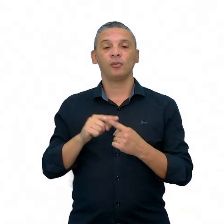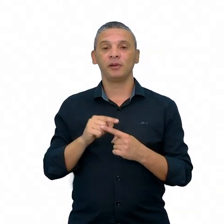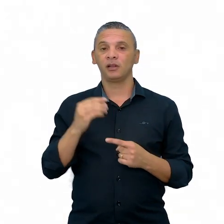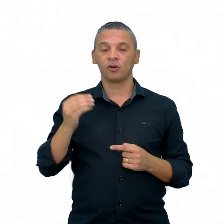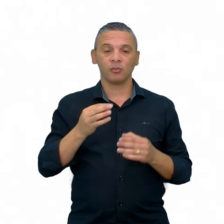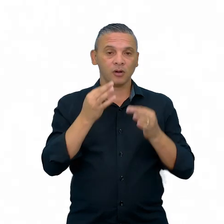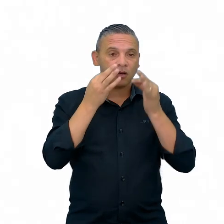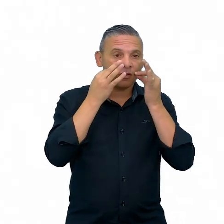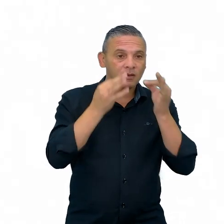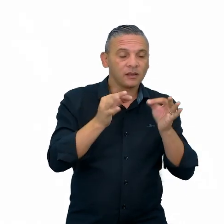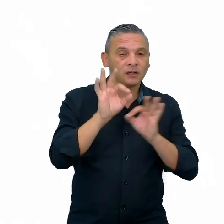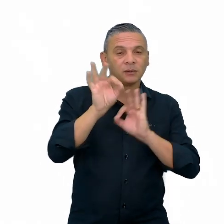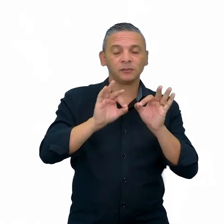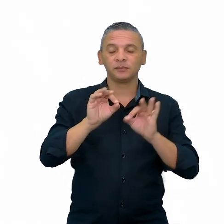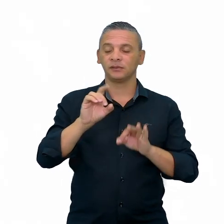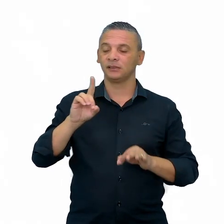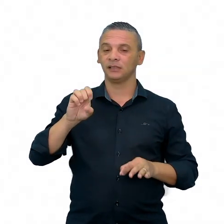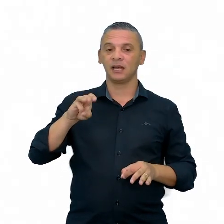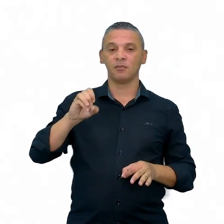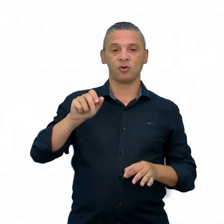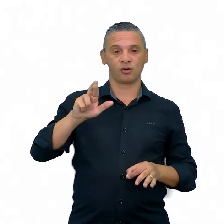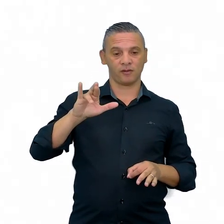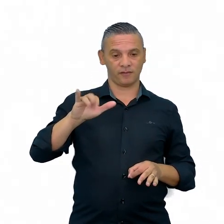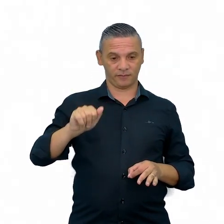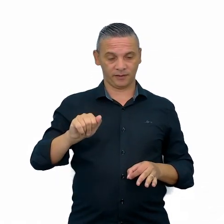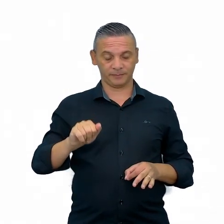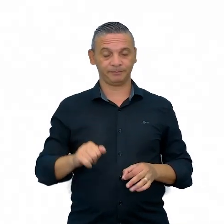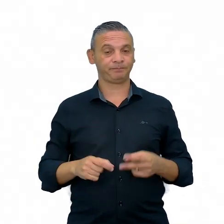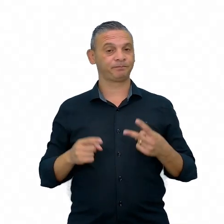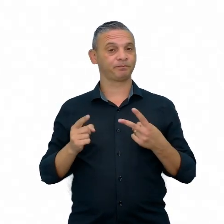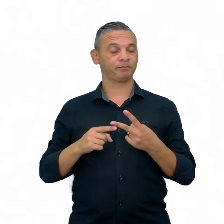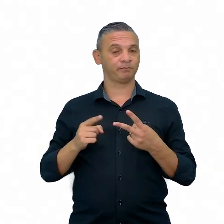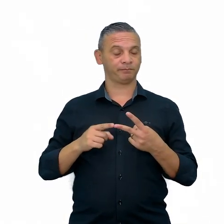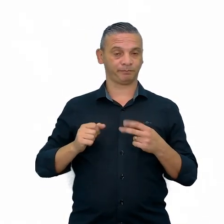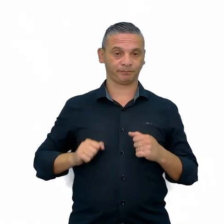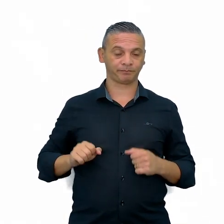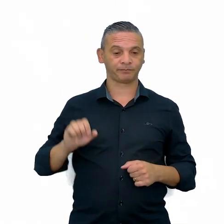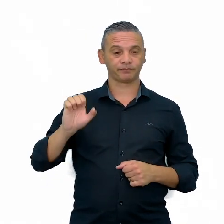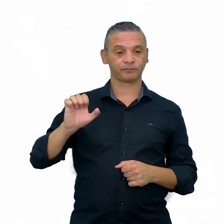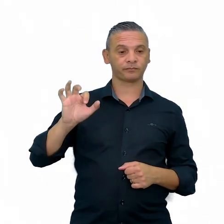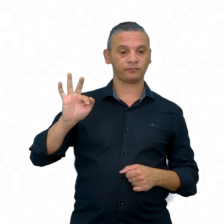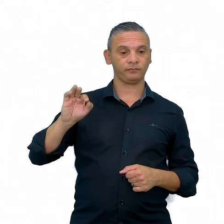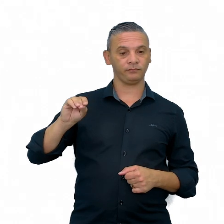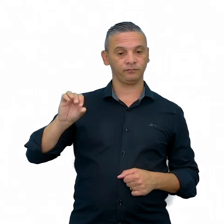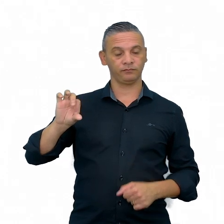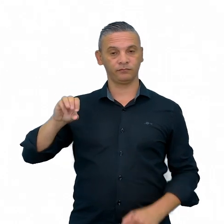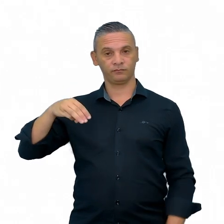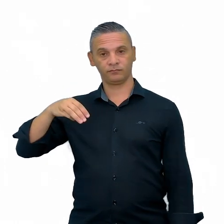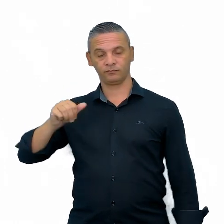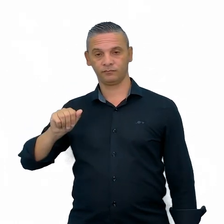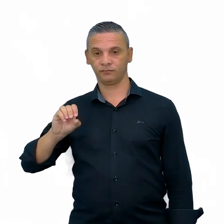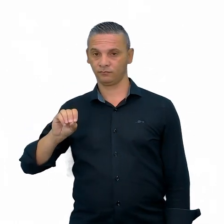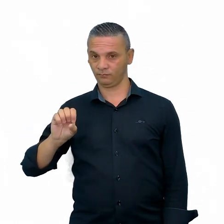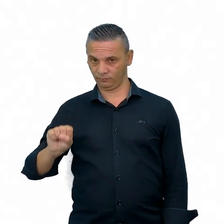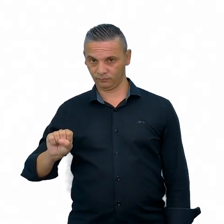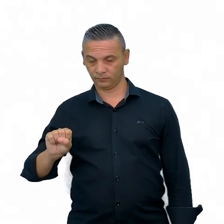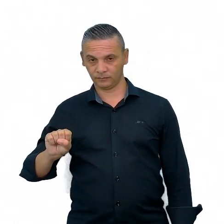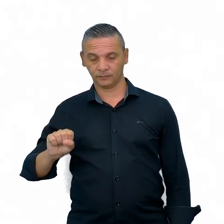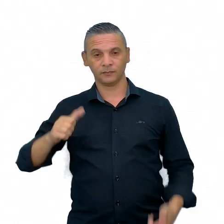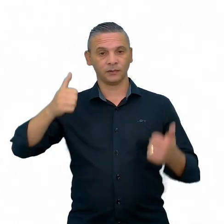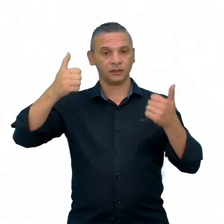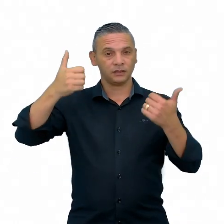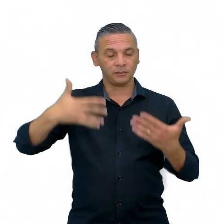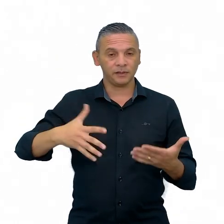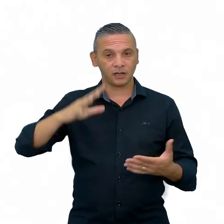a densidade demográfica. A segunda habilidade é a F09MA08, que traz a proposta